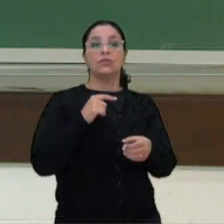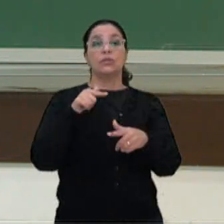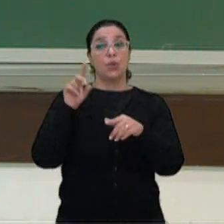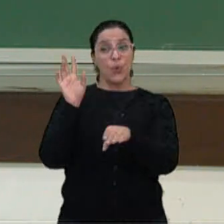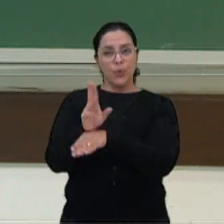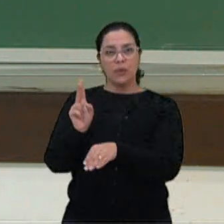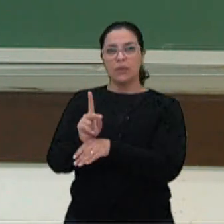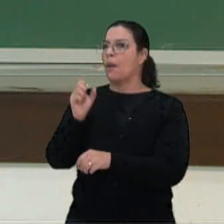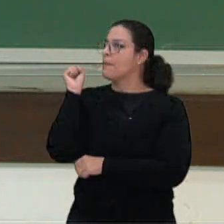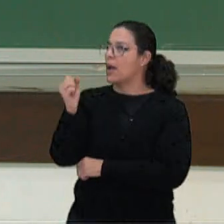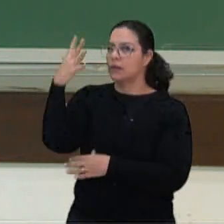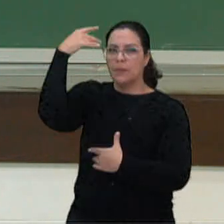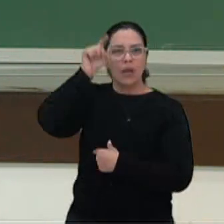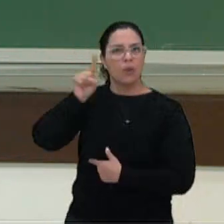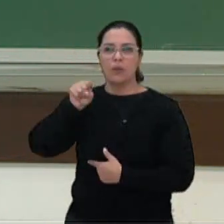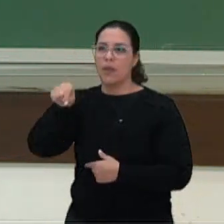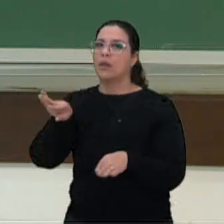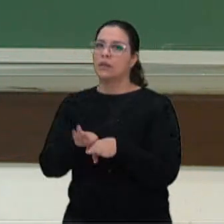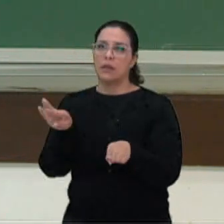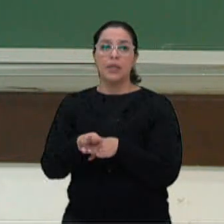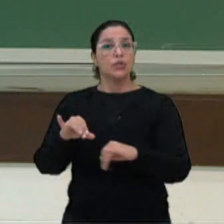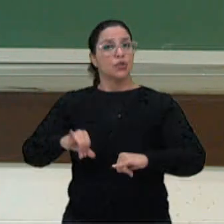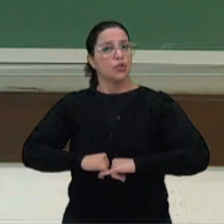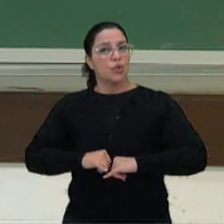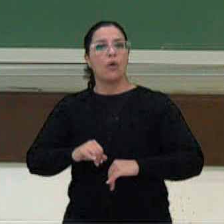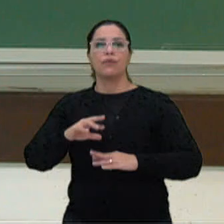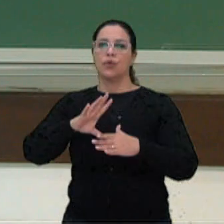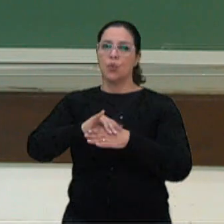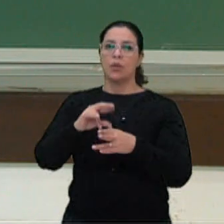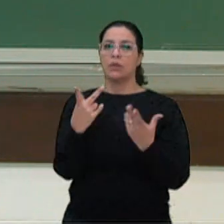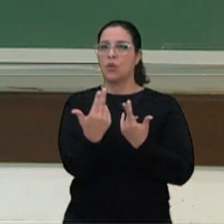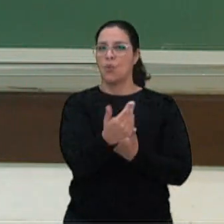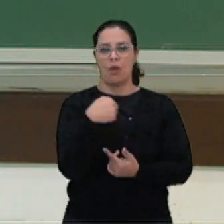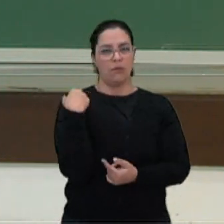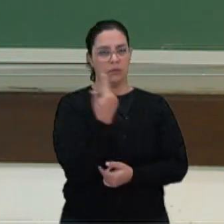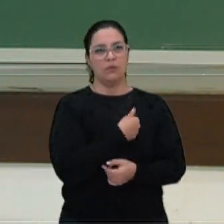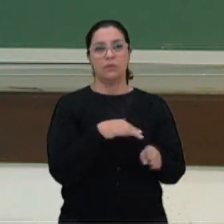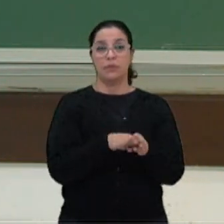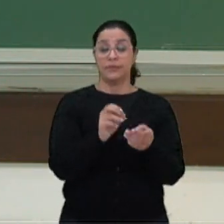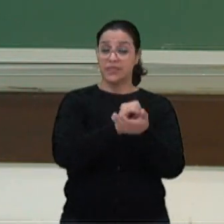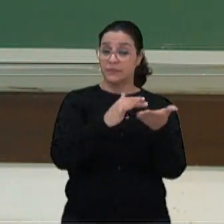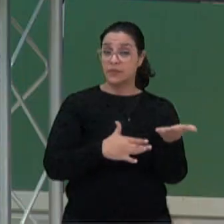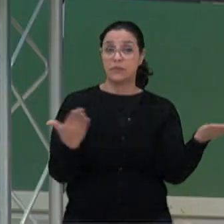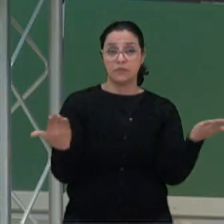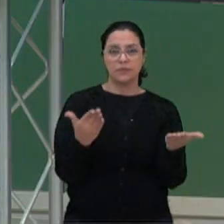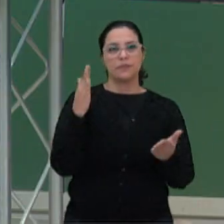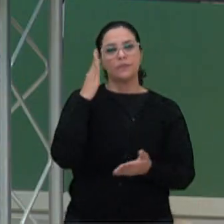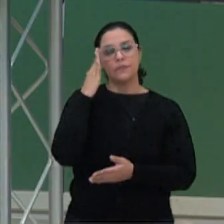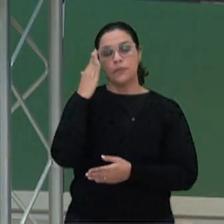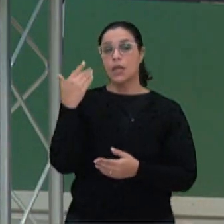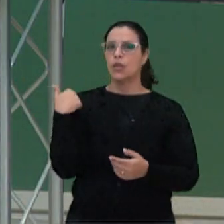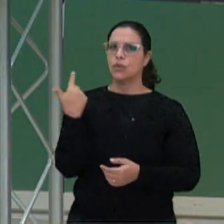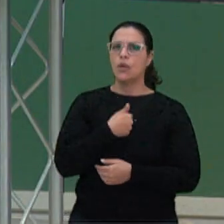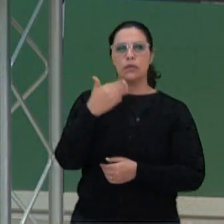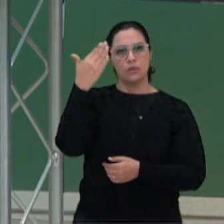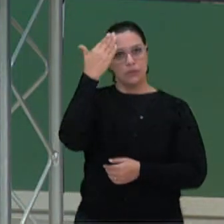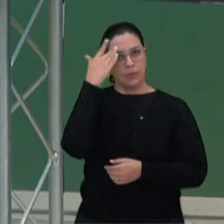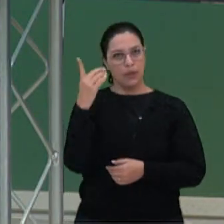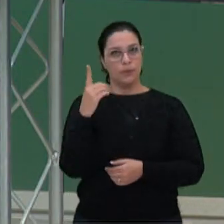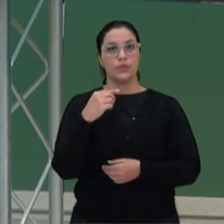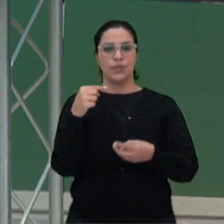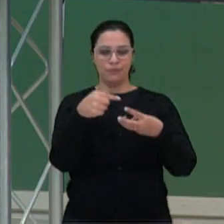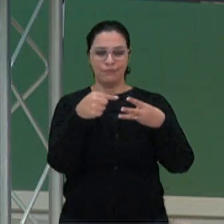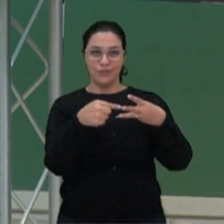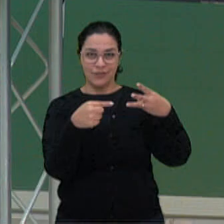É crueldade e ele é tão vítima quanto a gente da doença. Um exercício, então, gente. Sabemos que dengue,